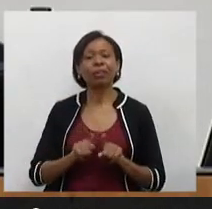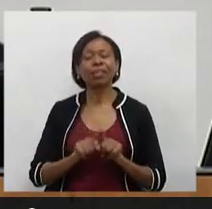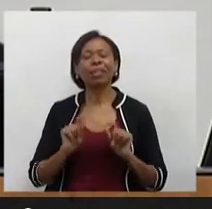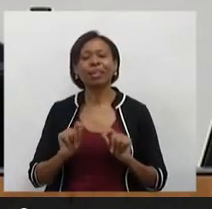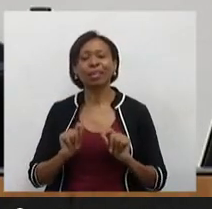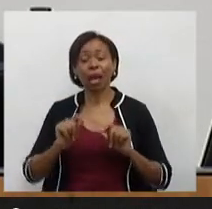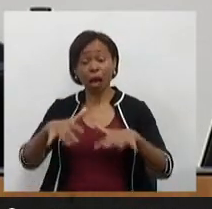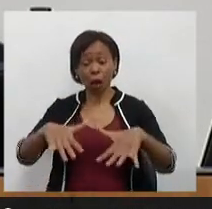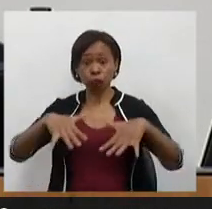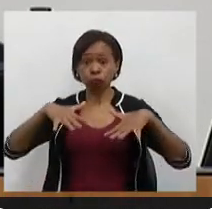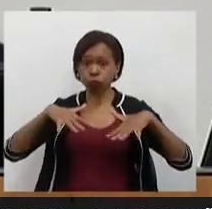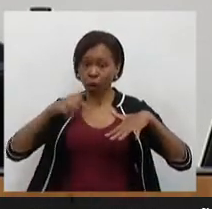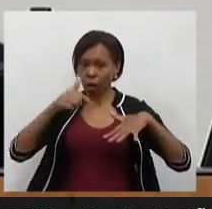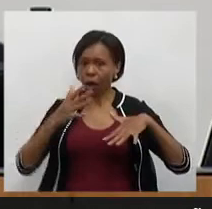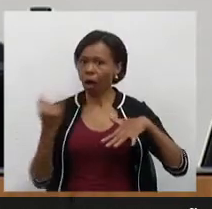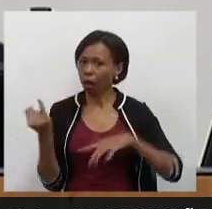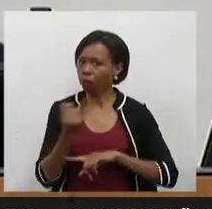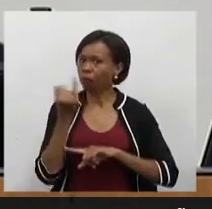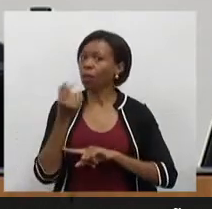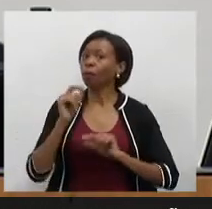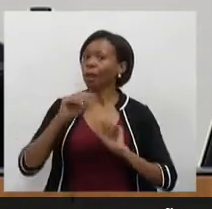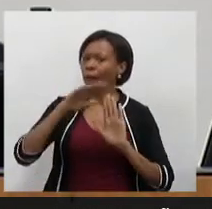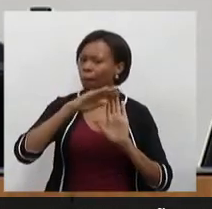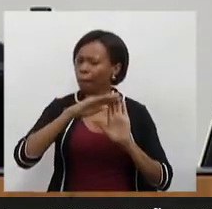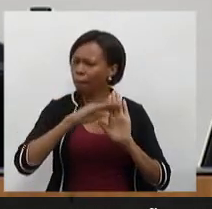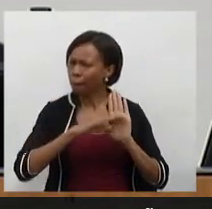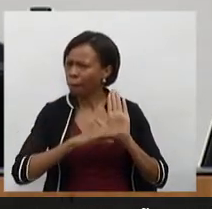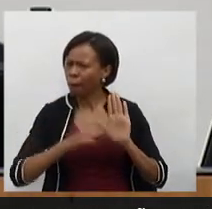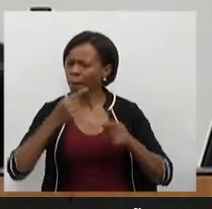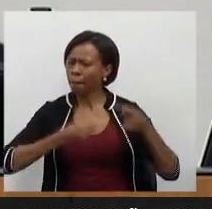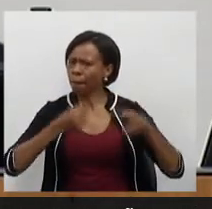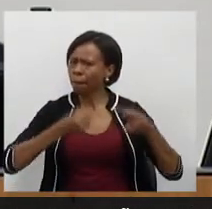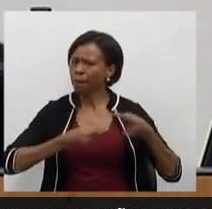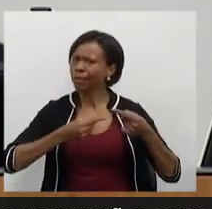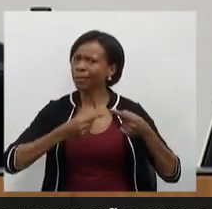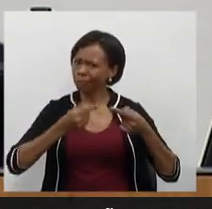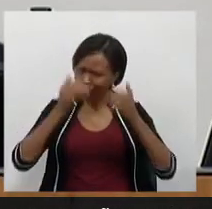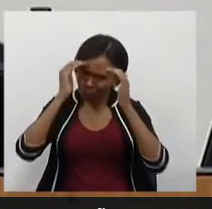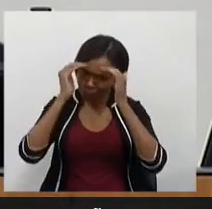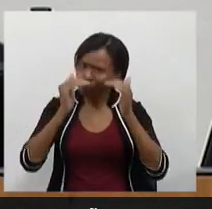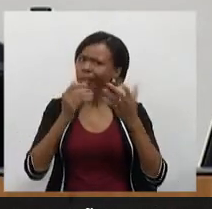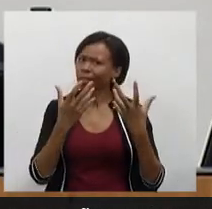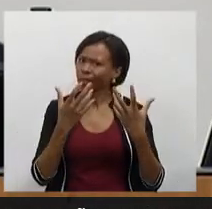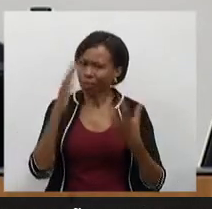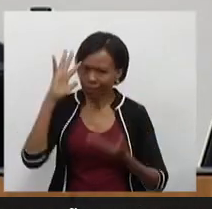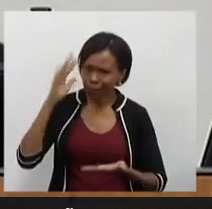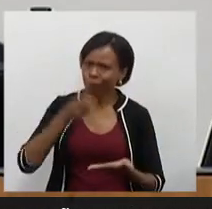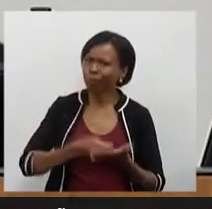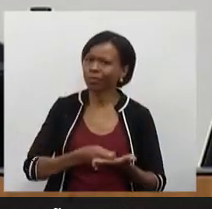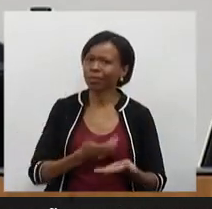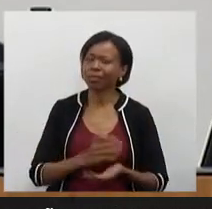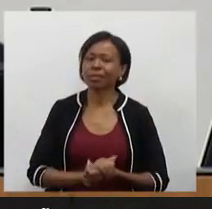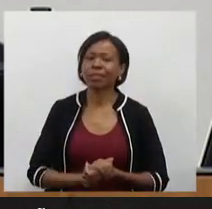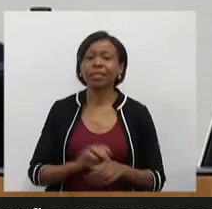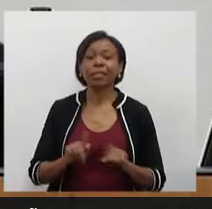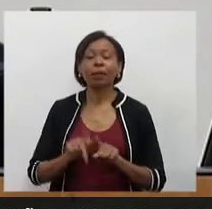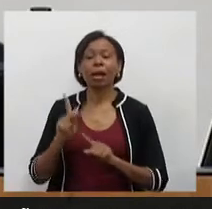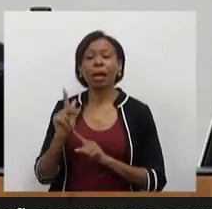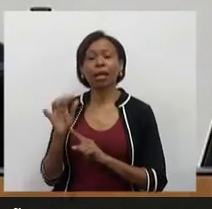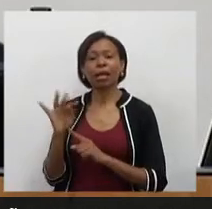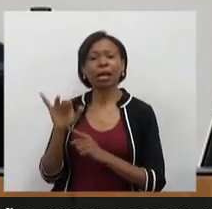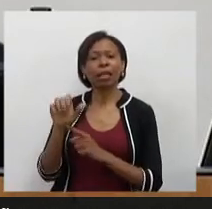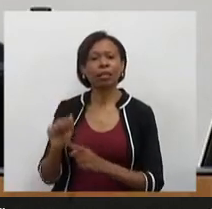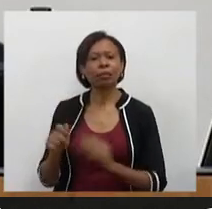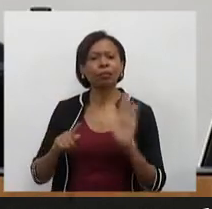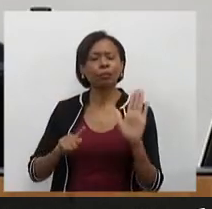faz necessária para que as pautas debatidas aqui sejam atendidas, tá? A Kátia continua aqui às 19h28, fez